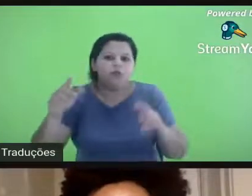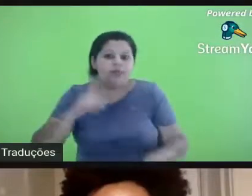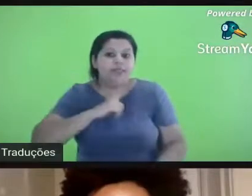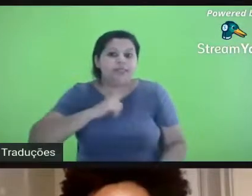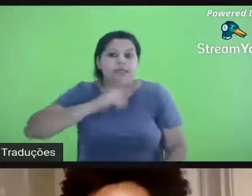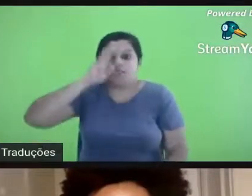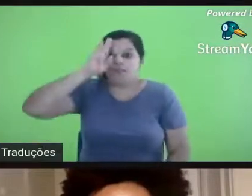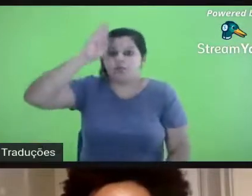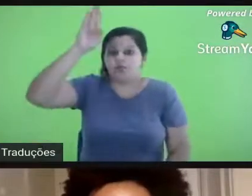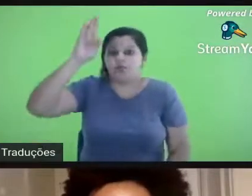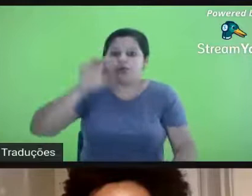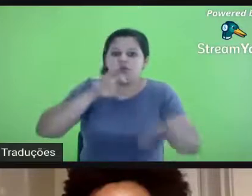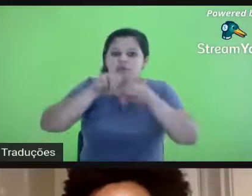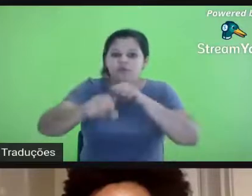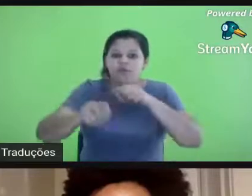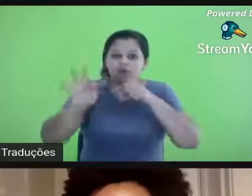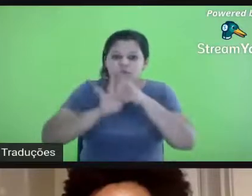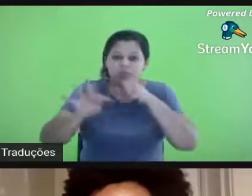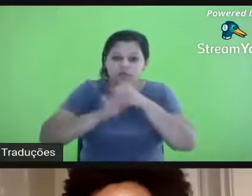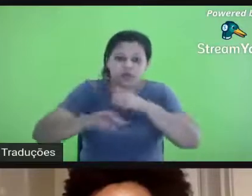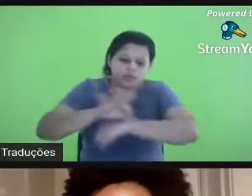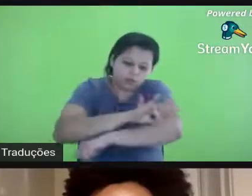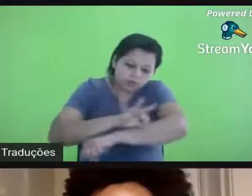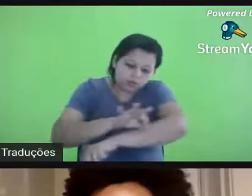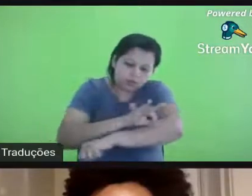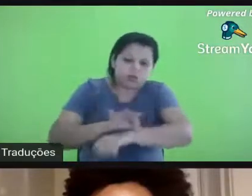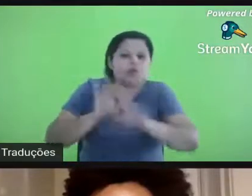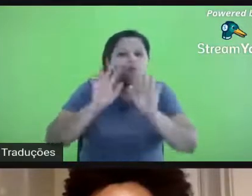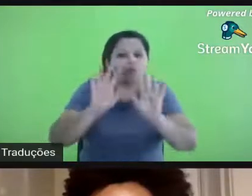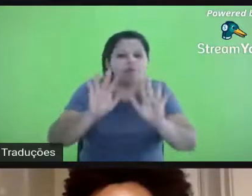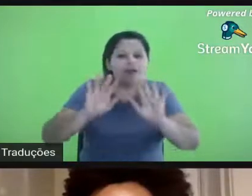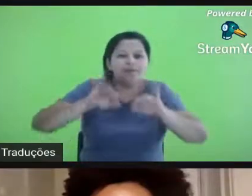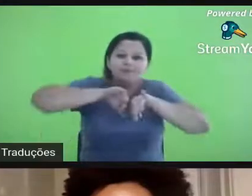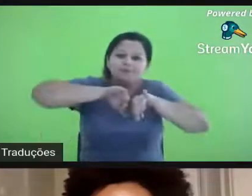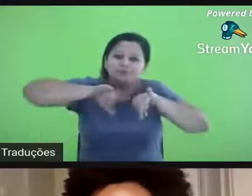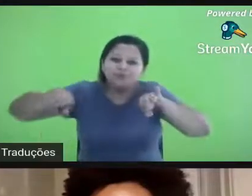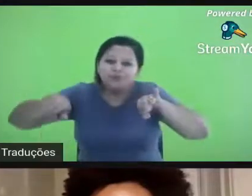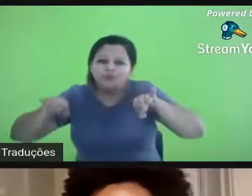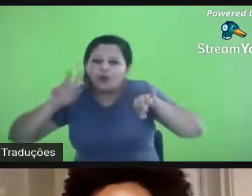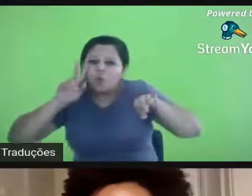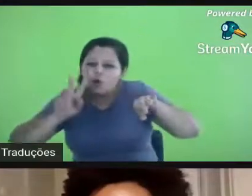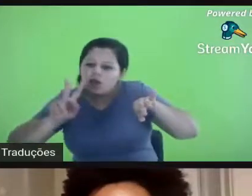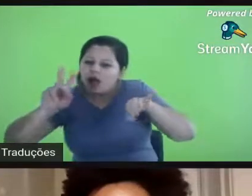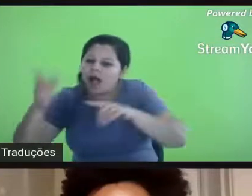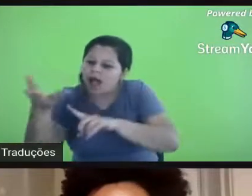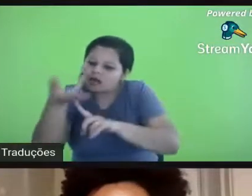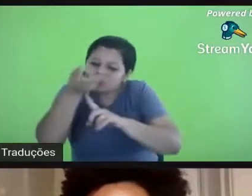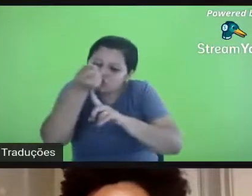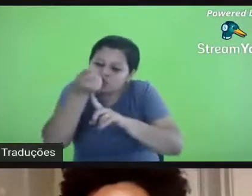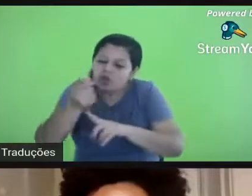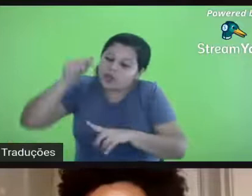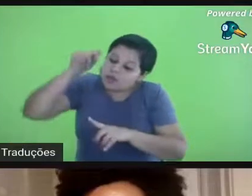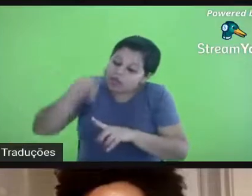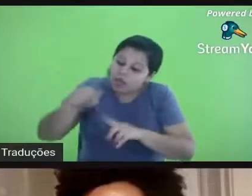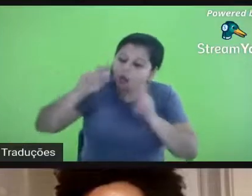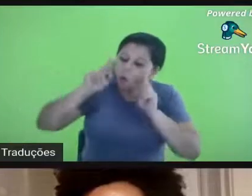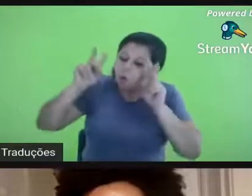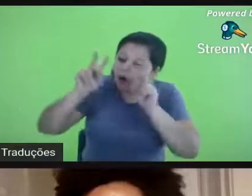do arquiteto, mas aparta ele do olhar artístico. E é justamente o olhar artístico que dá a